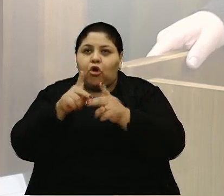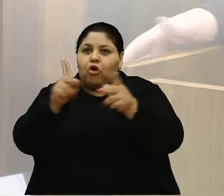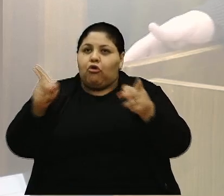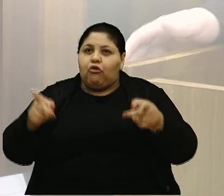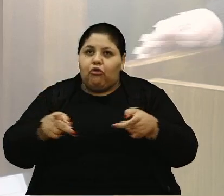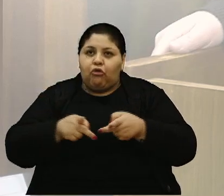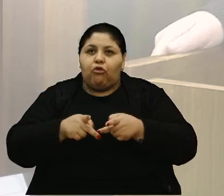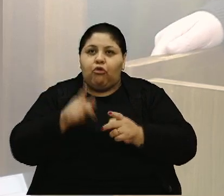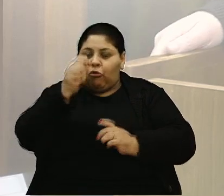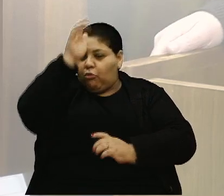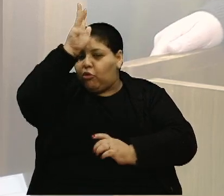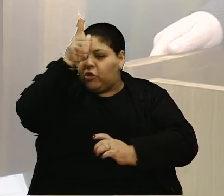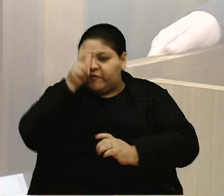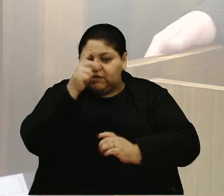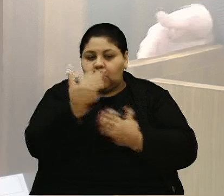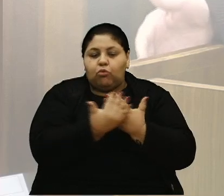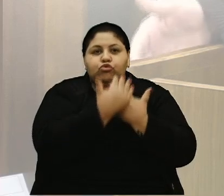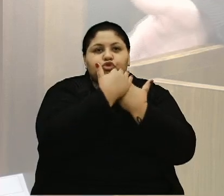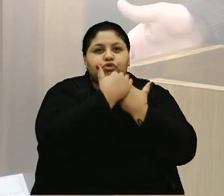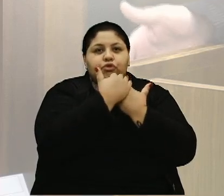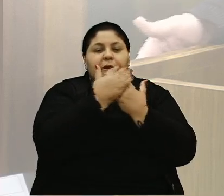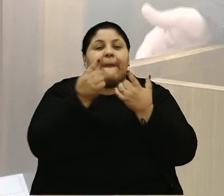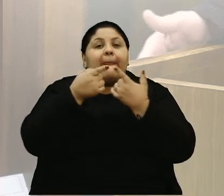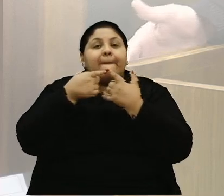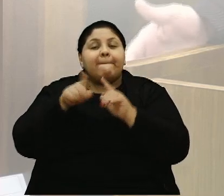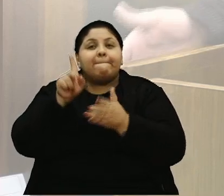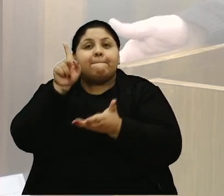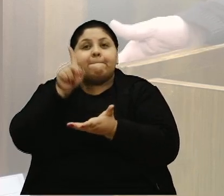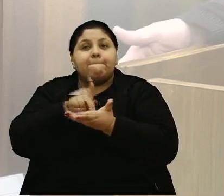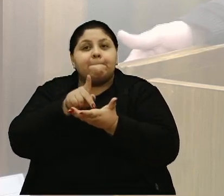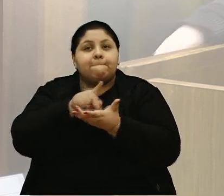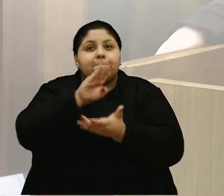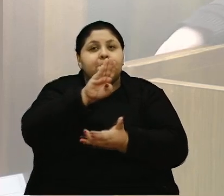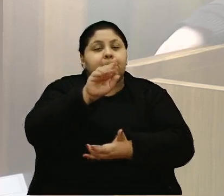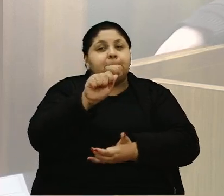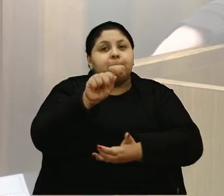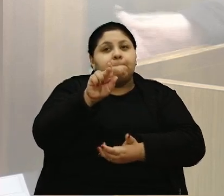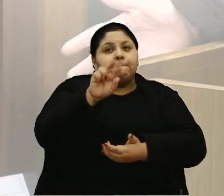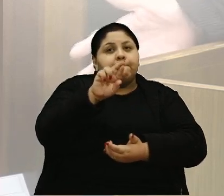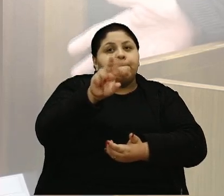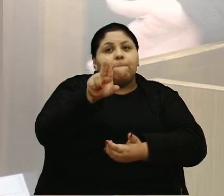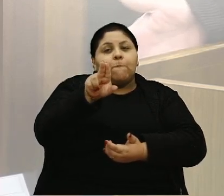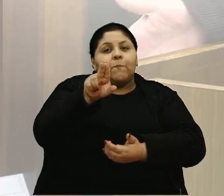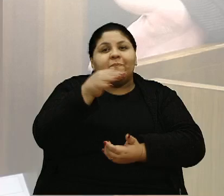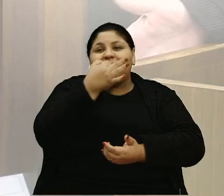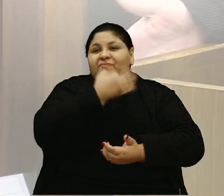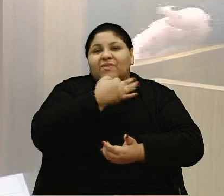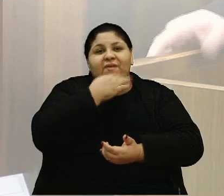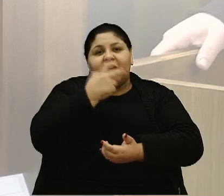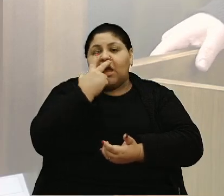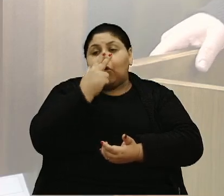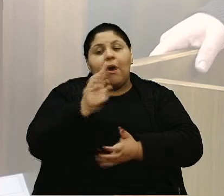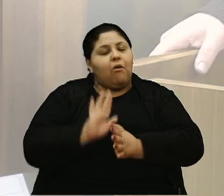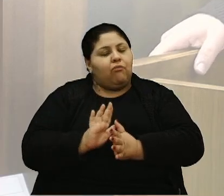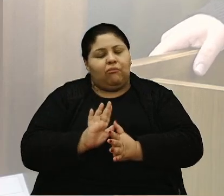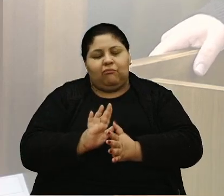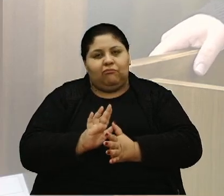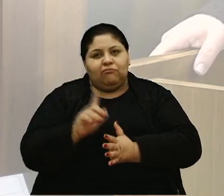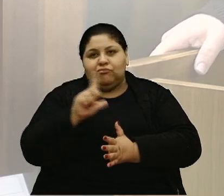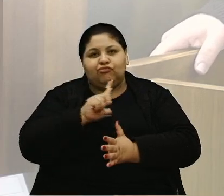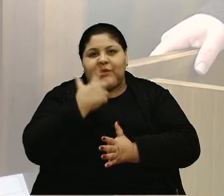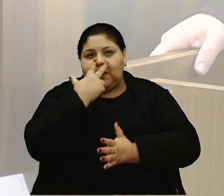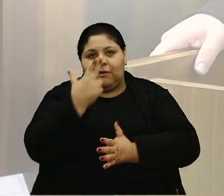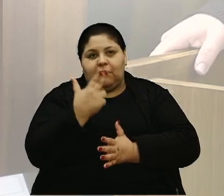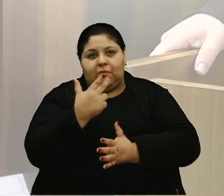universal, o sanduíche é universal, mas, sinceramente, Bauru de Caxias não tem, é nosso, é nosso. E